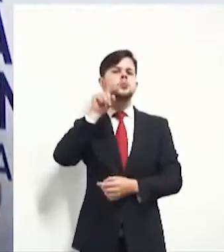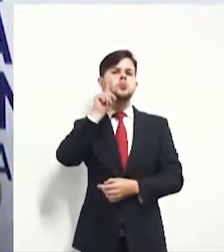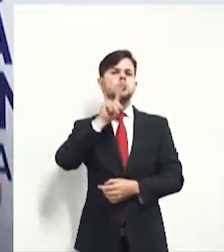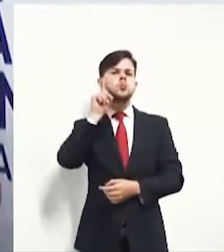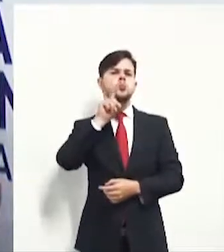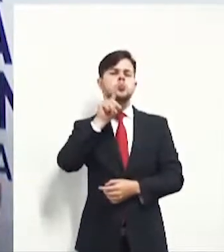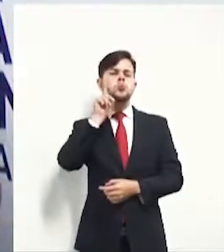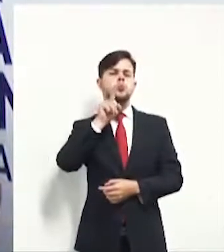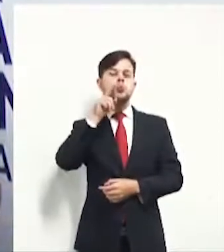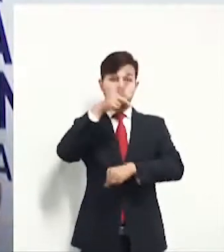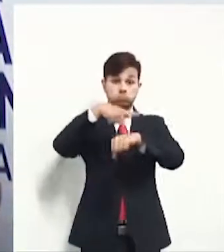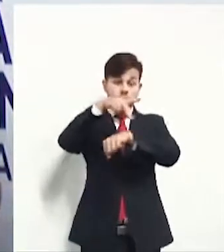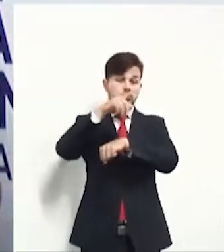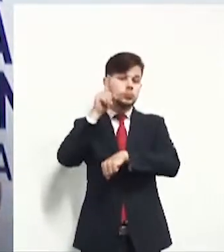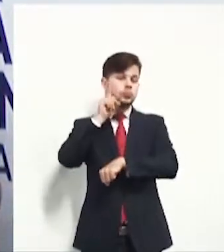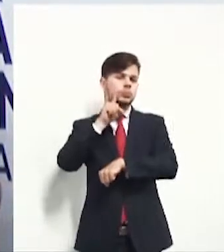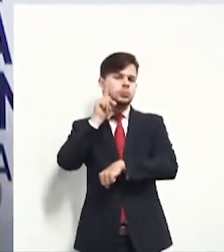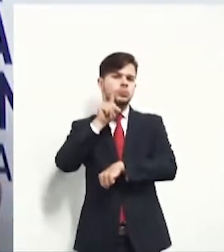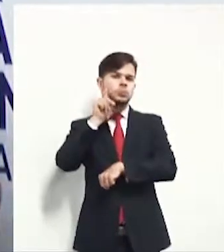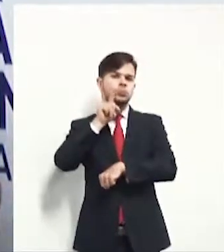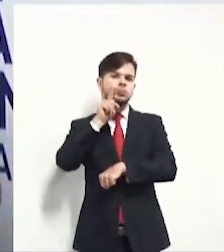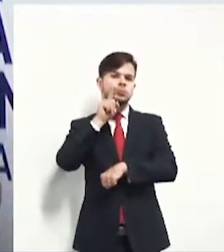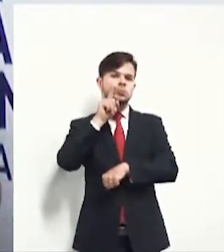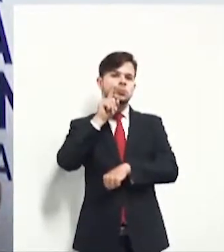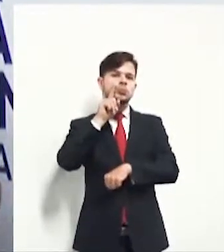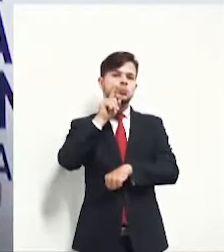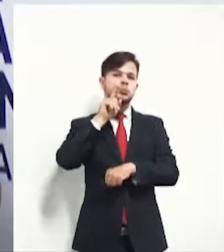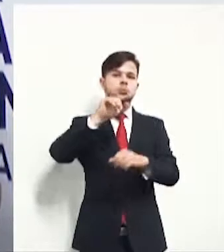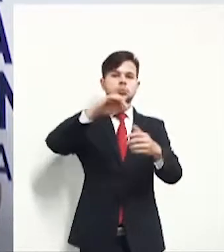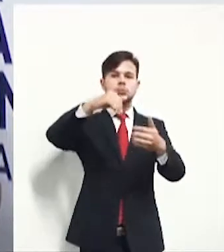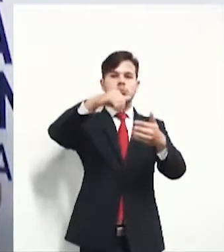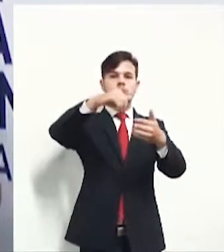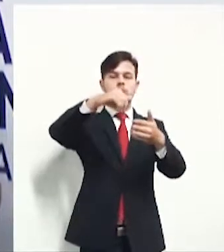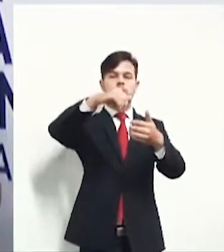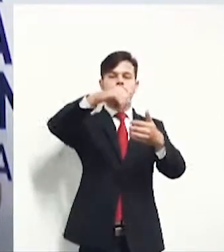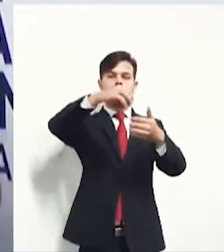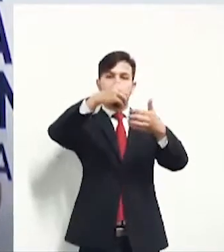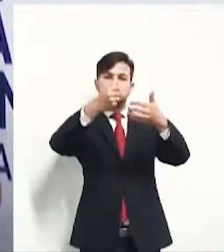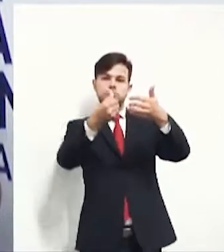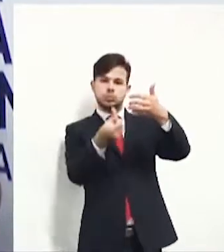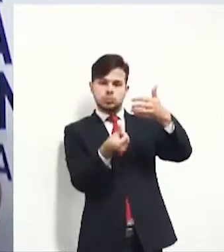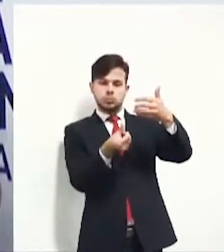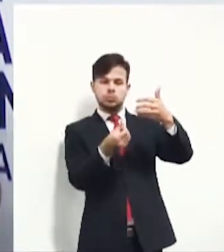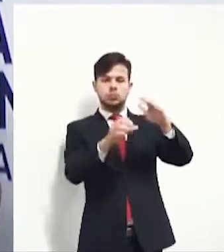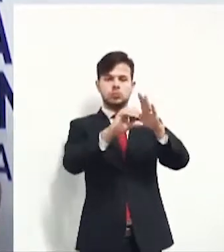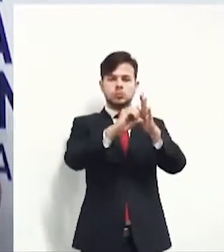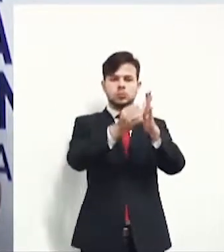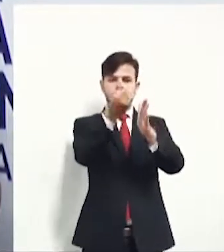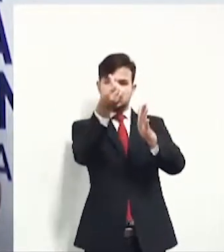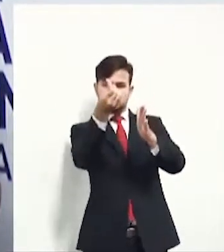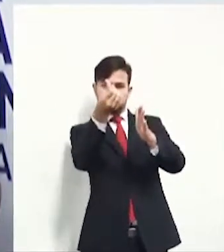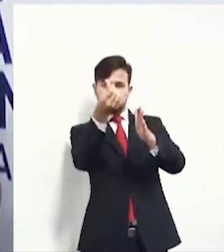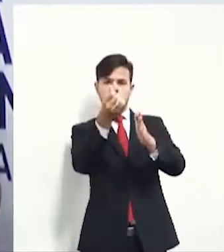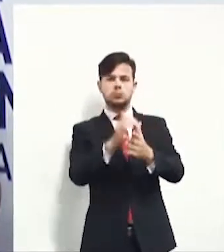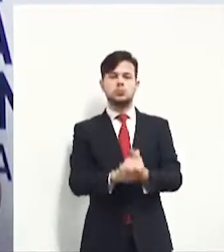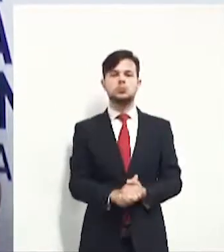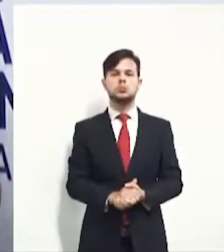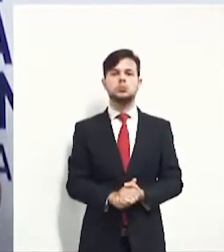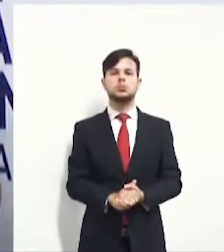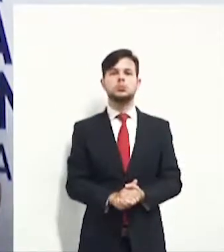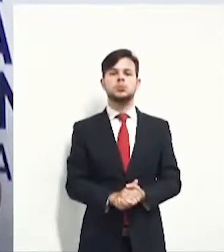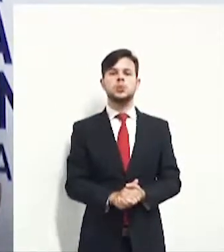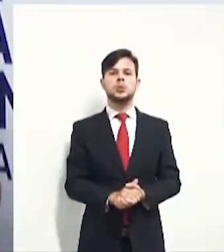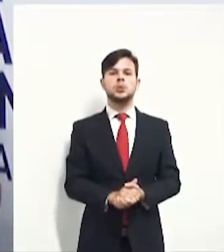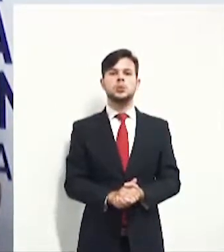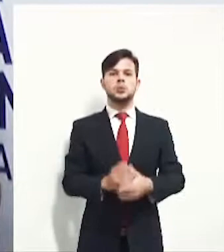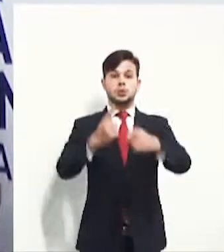Na tribuna, o vereador João Feitosa anunciou que já está em conversação com o deputado Hamilton Filho para trazer a